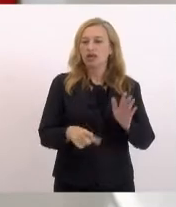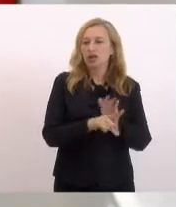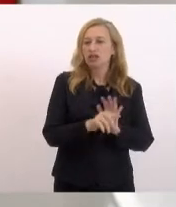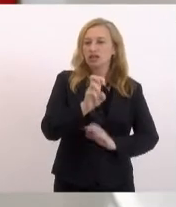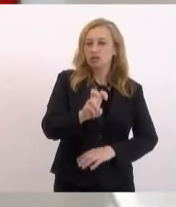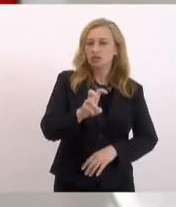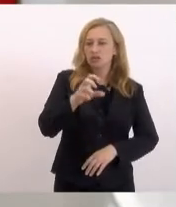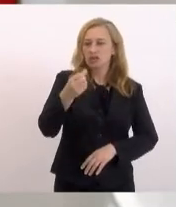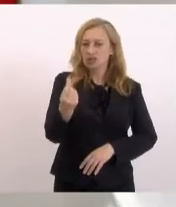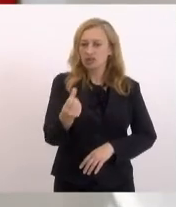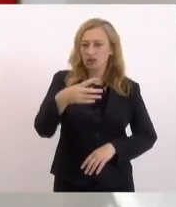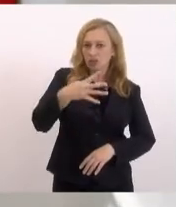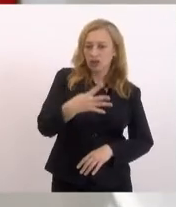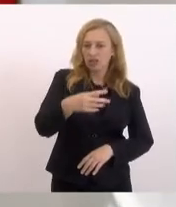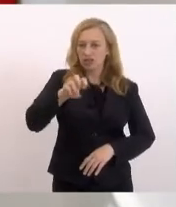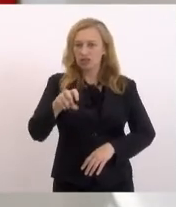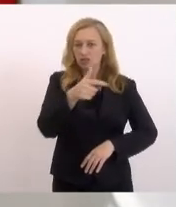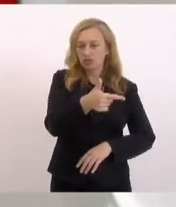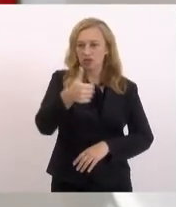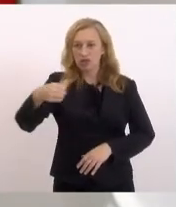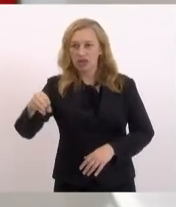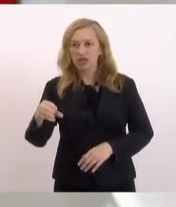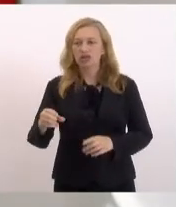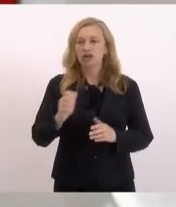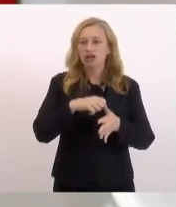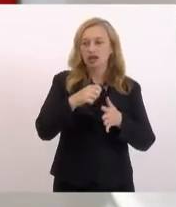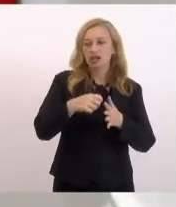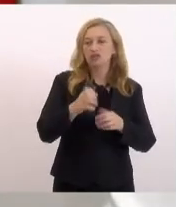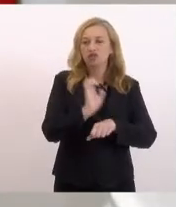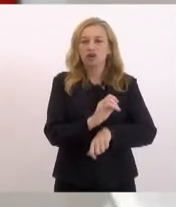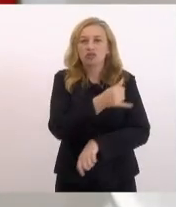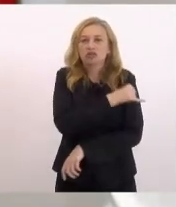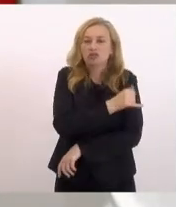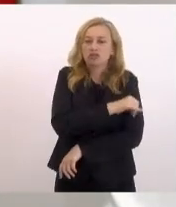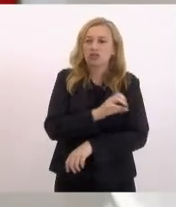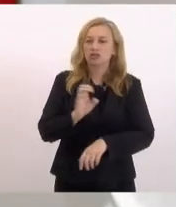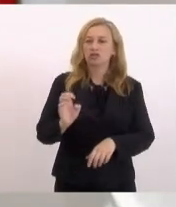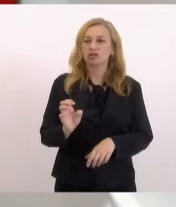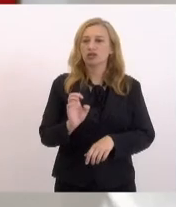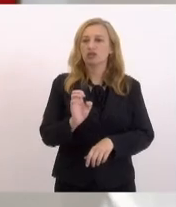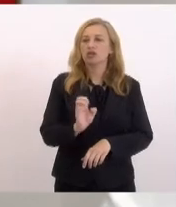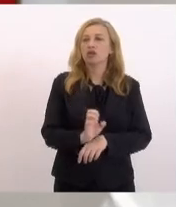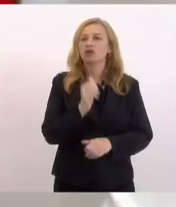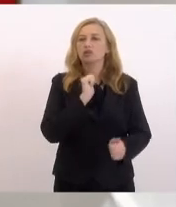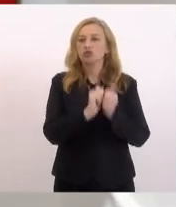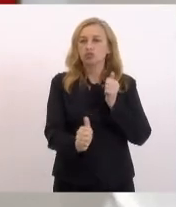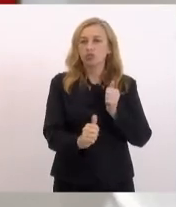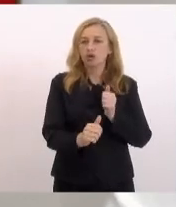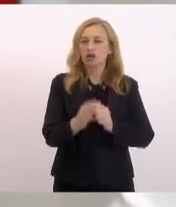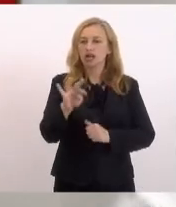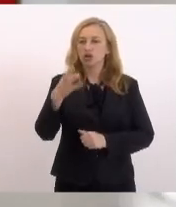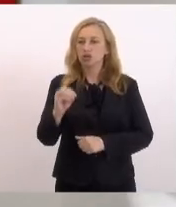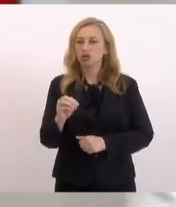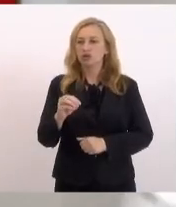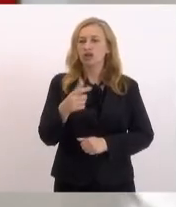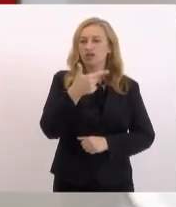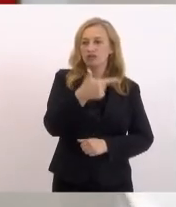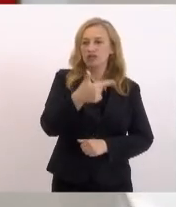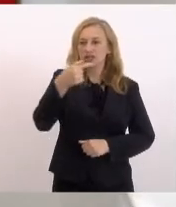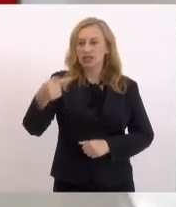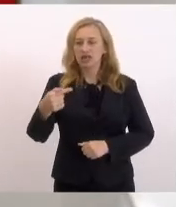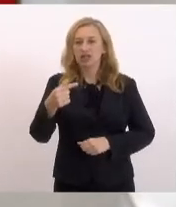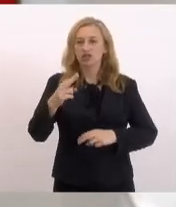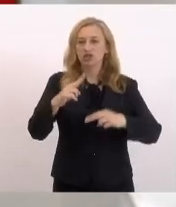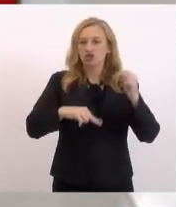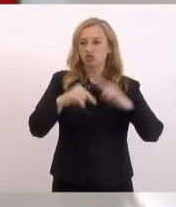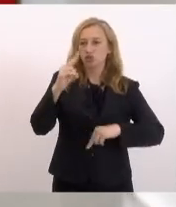5.645, 2010 e inclui no calendário oficial do Estado do Rio de Janeiro o dia do esporte eletrônico. Será comemorado no dia 27 de junho.